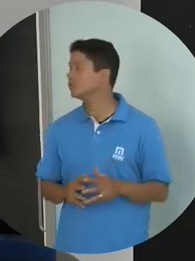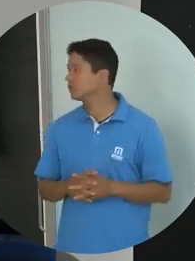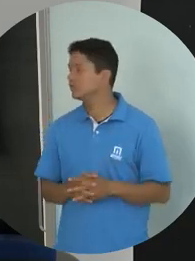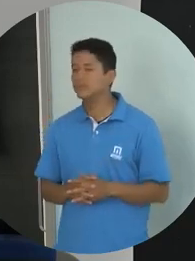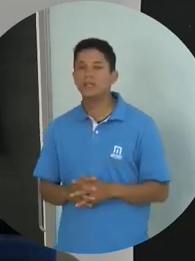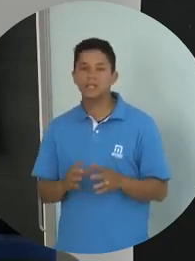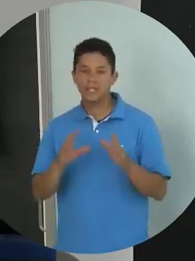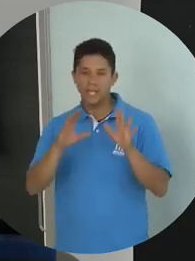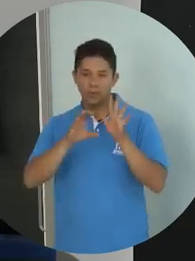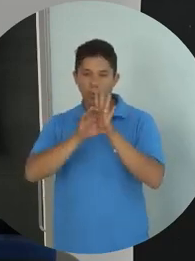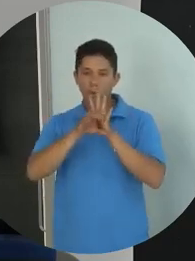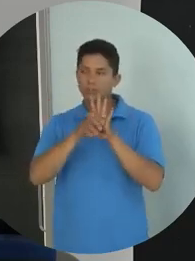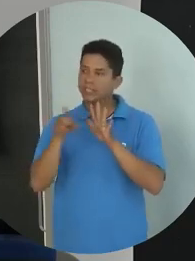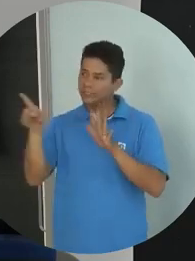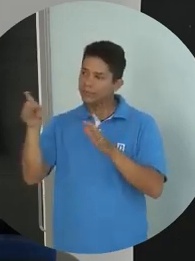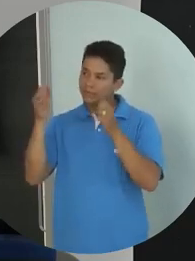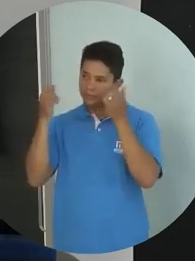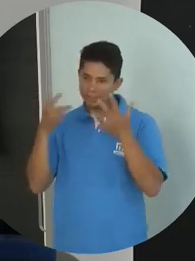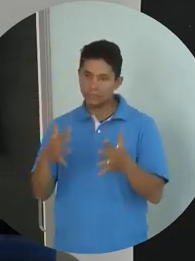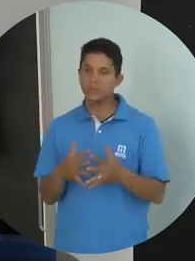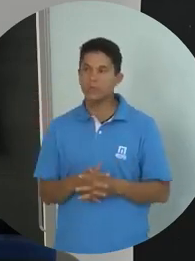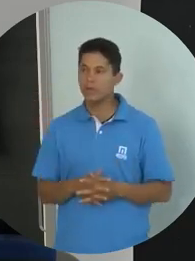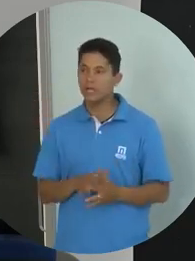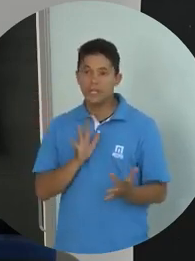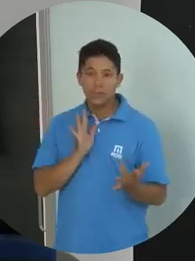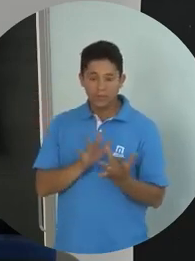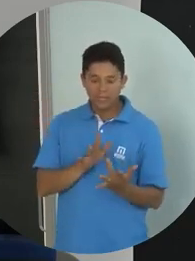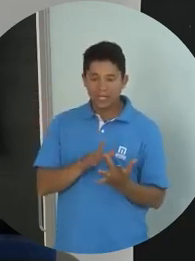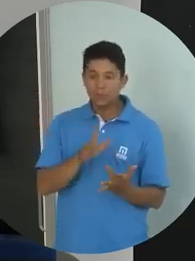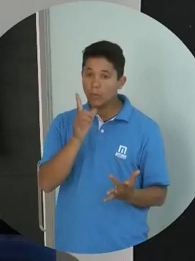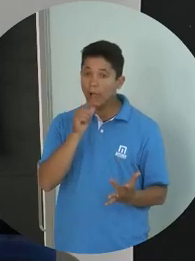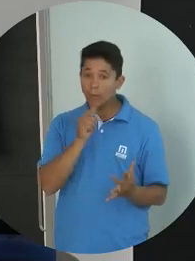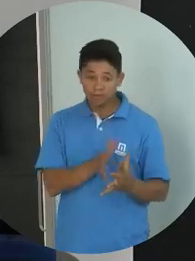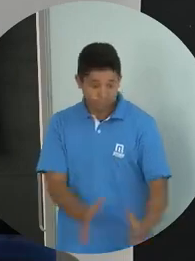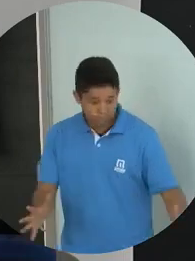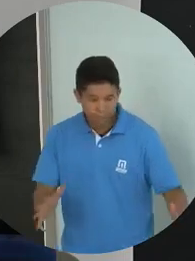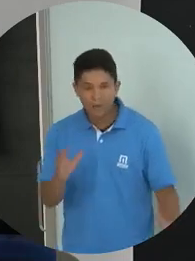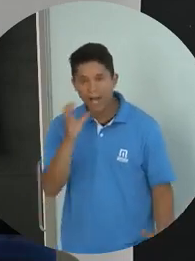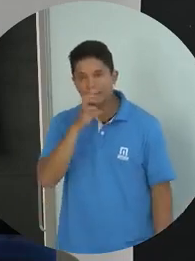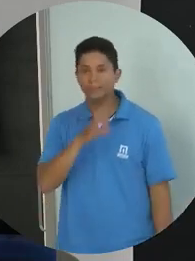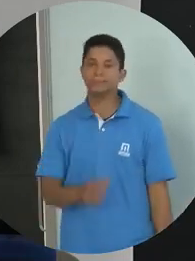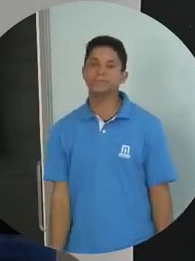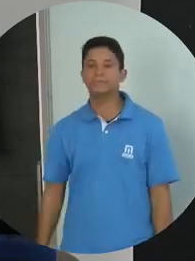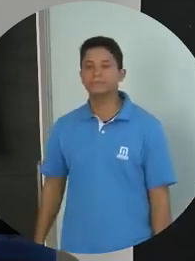conceito que você abordou. Ela, em contato com a água, ela expande de forma rápida.